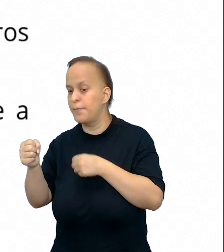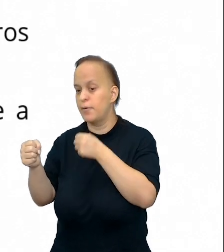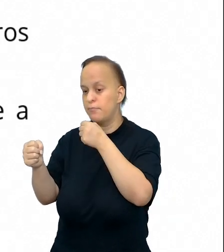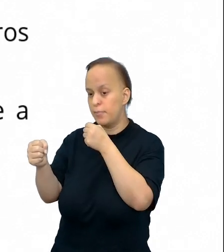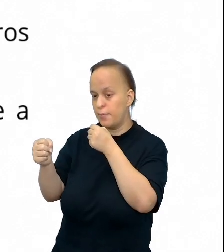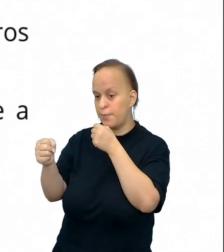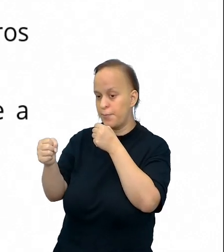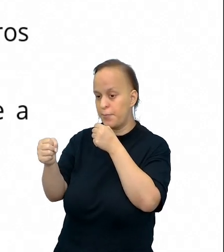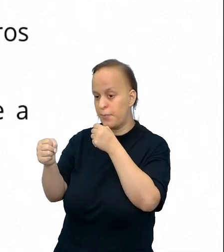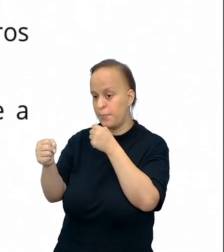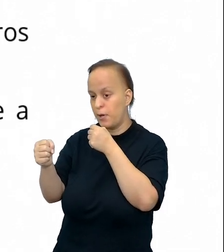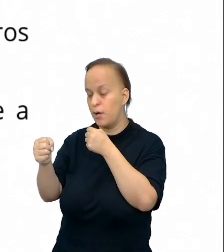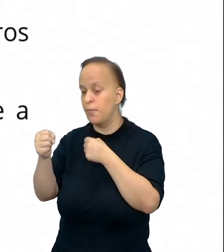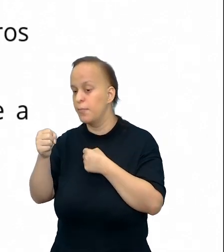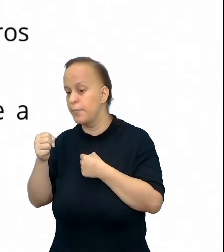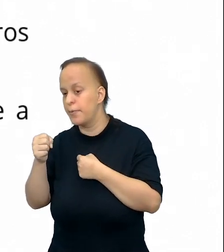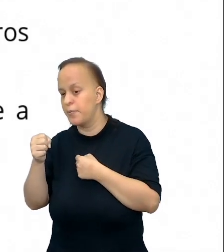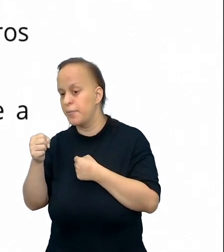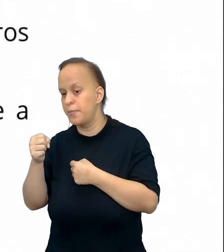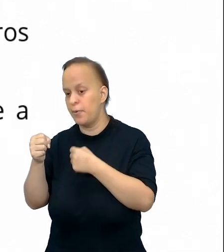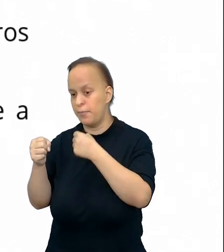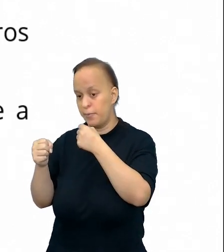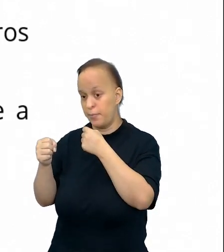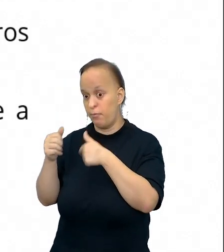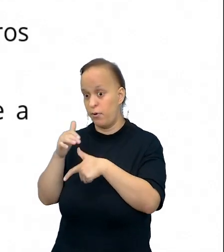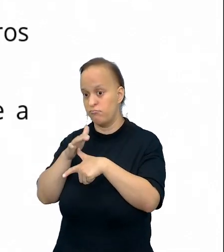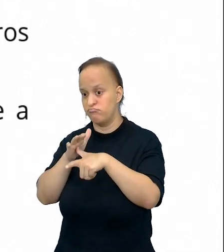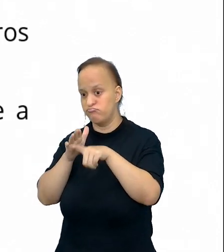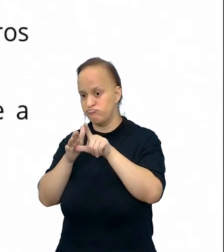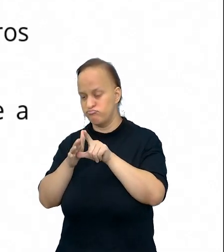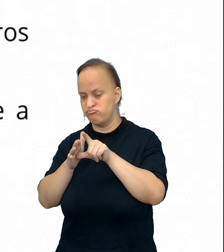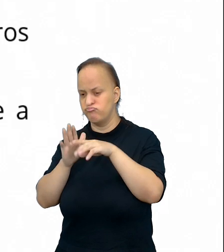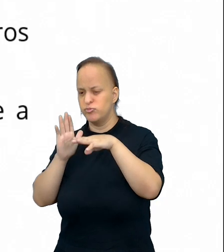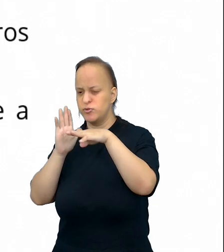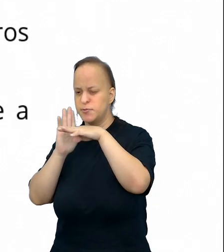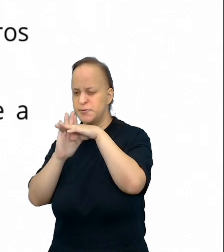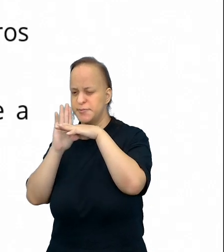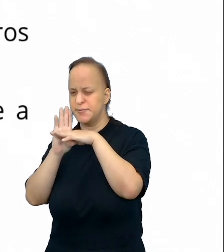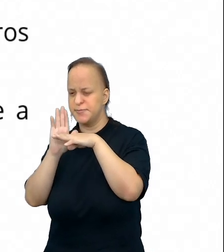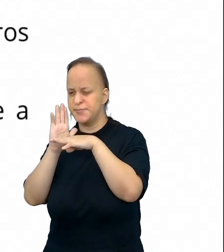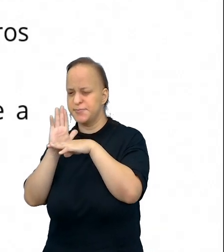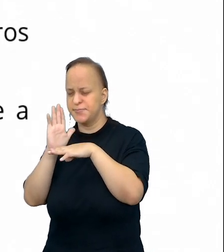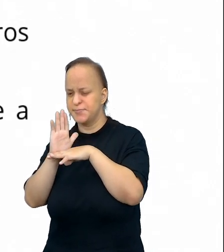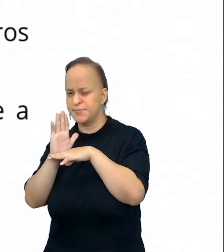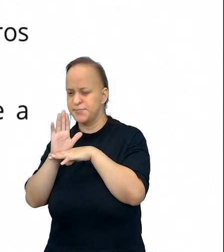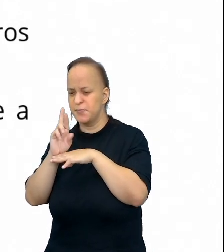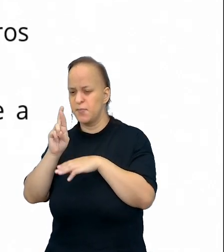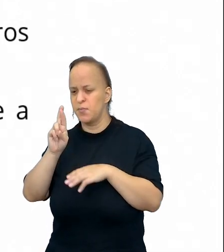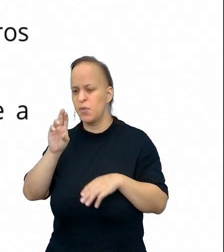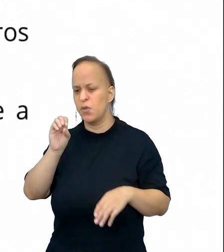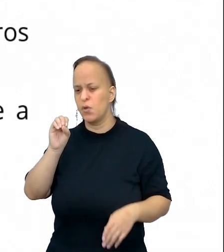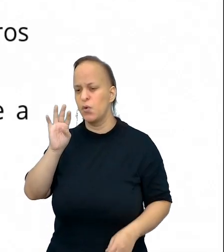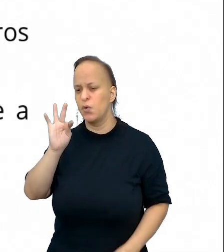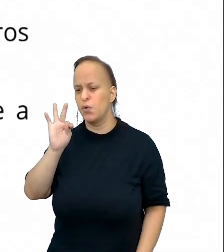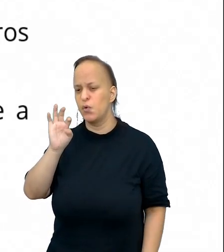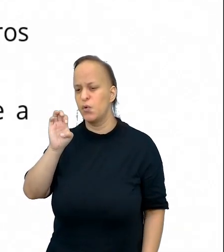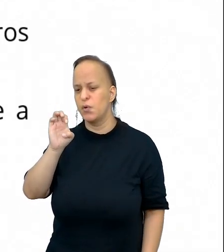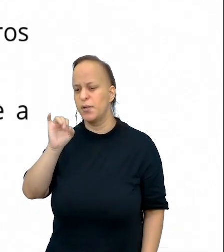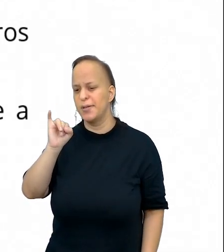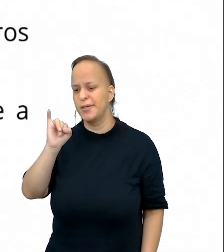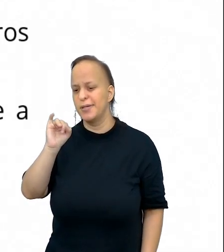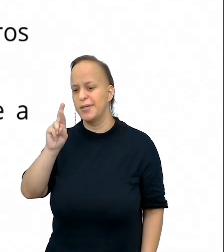onde é necessário elaborar roteiros, né? Quem serão, então, aqueles que vão entrevistar e quem serão